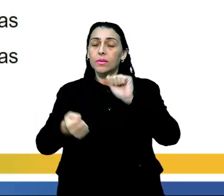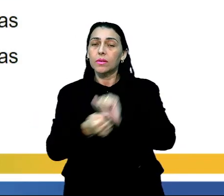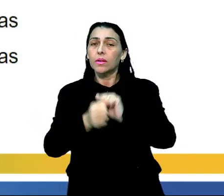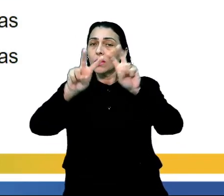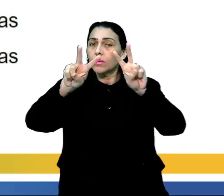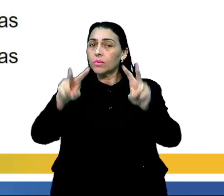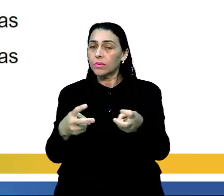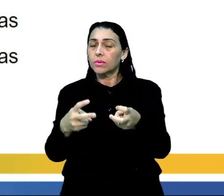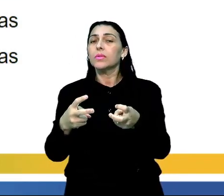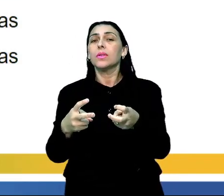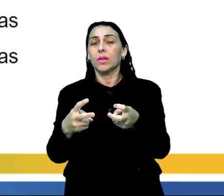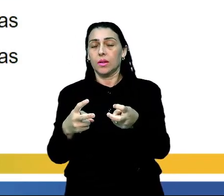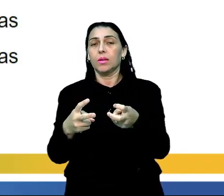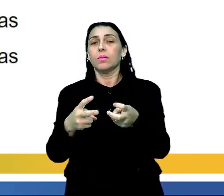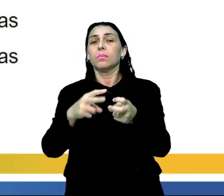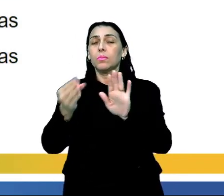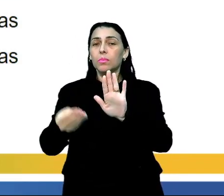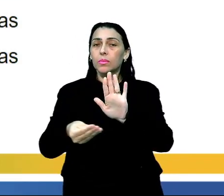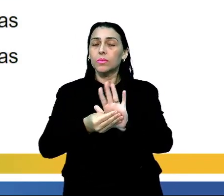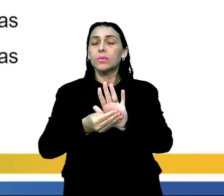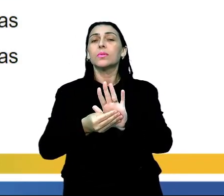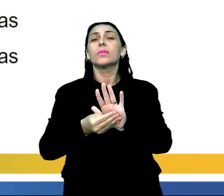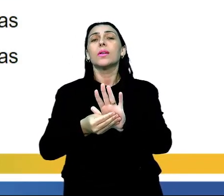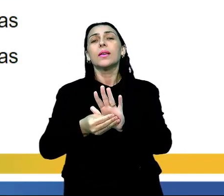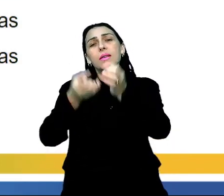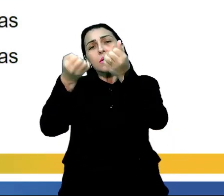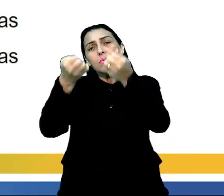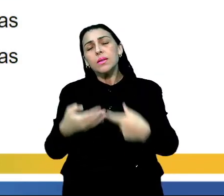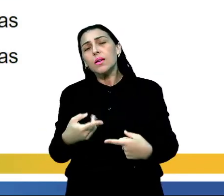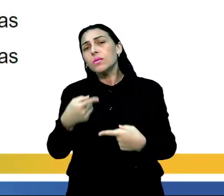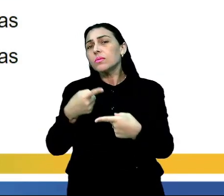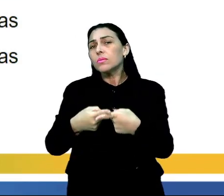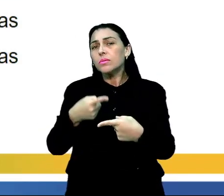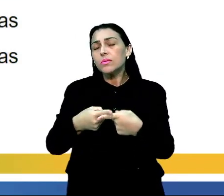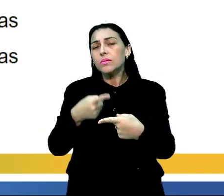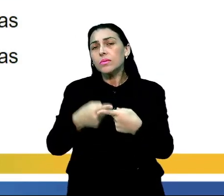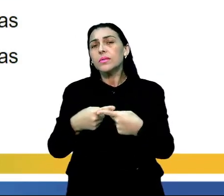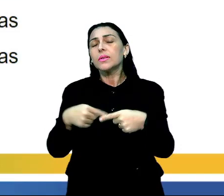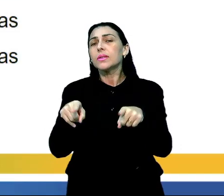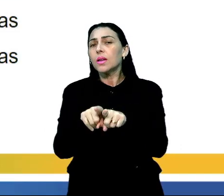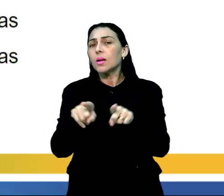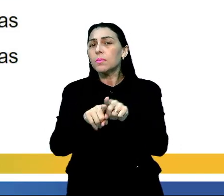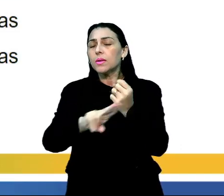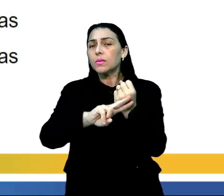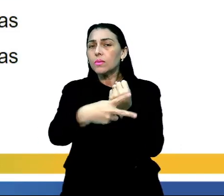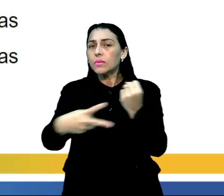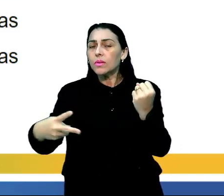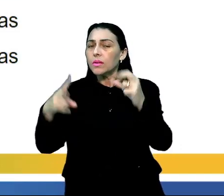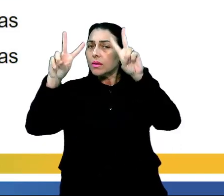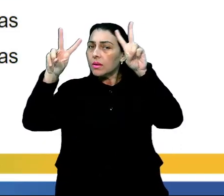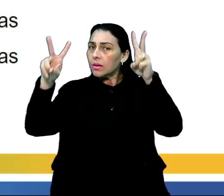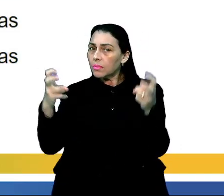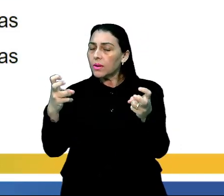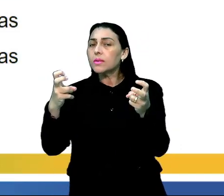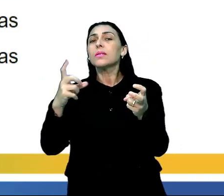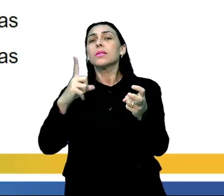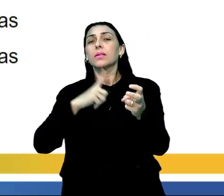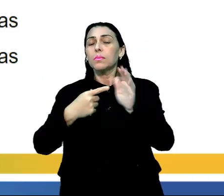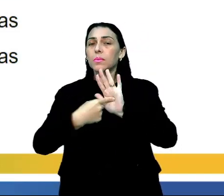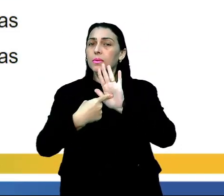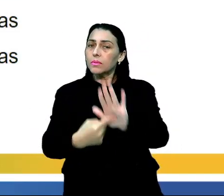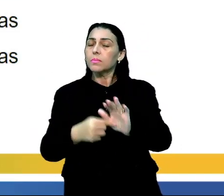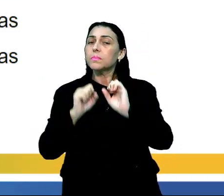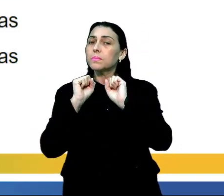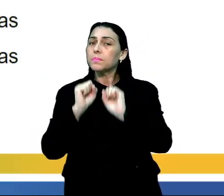tema debatido, ao explicar os porquês e as consequências da temática em questão,